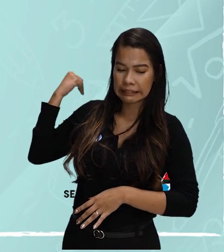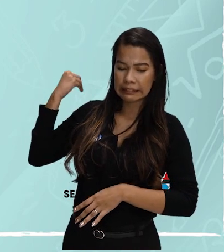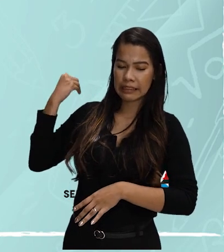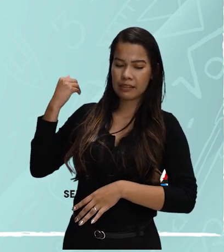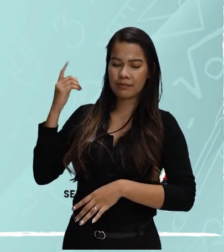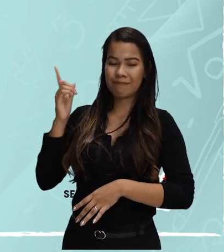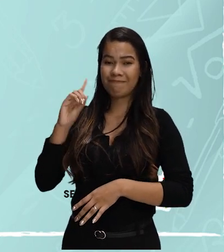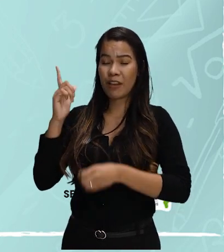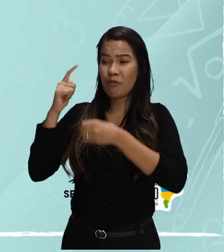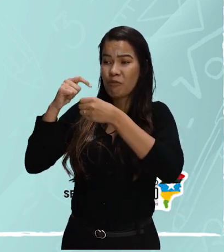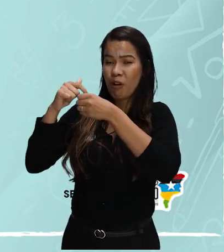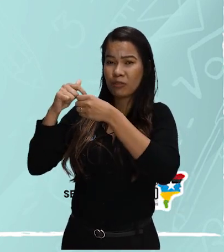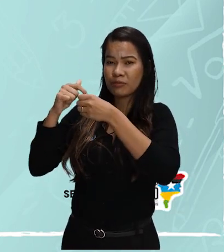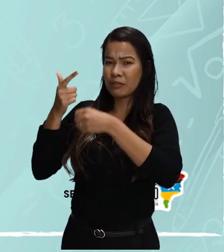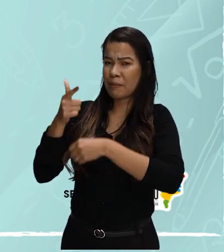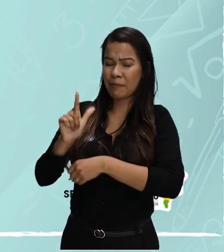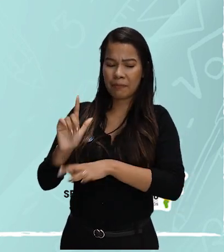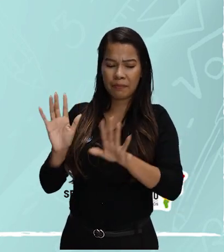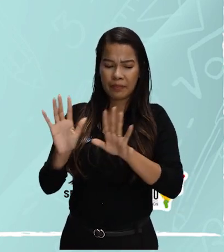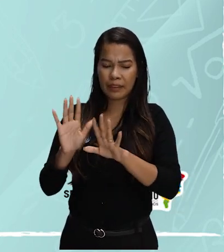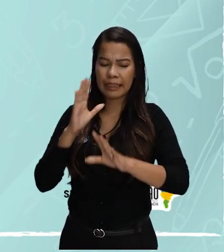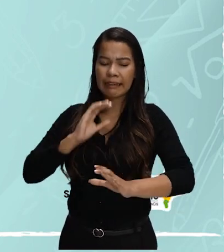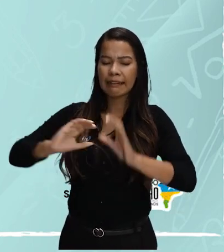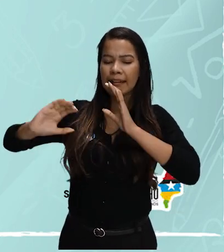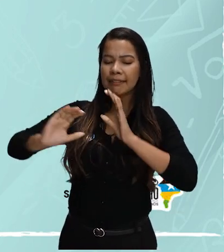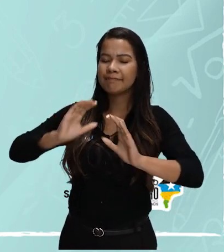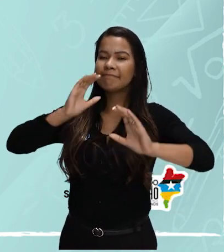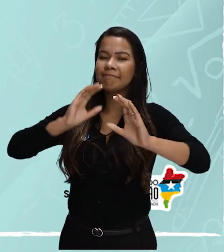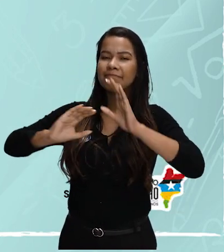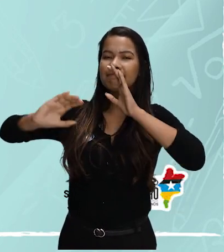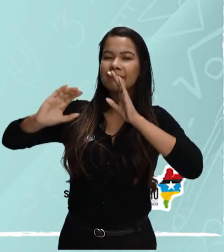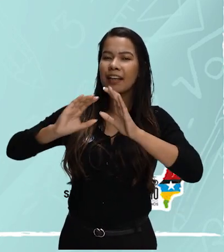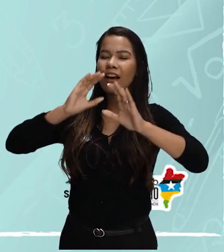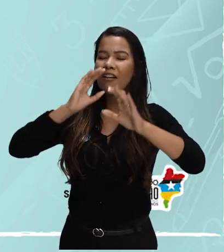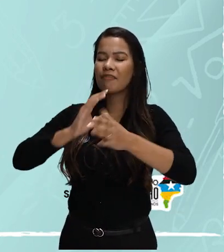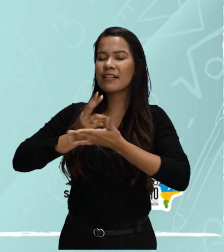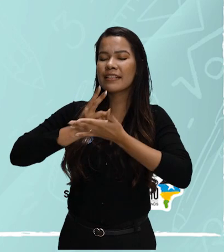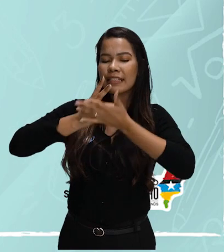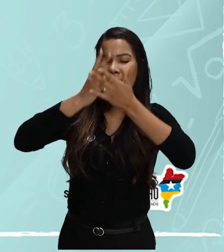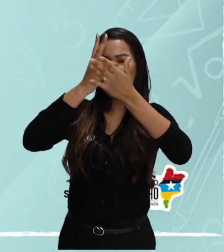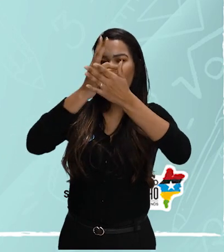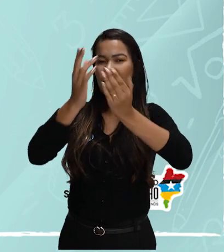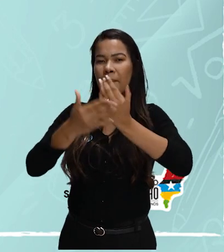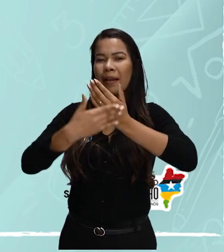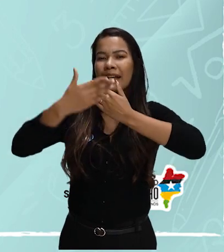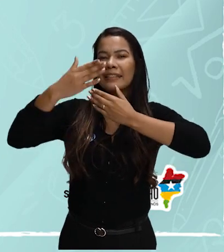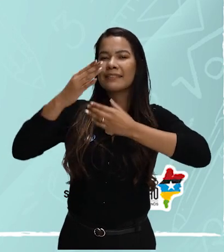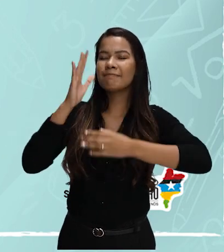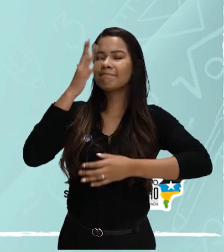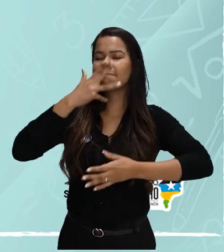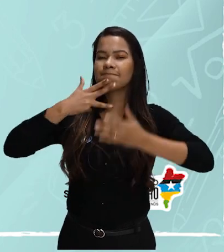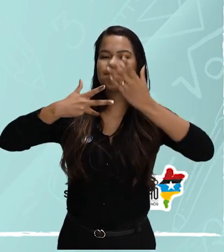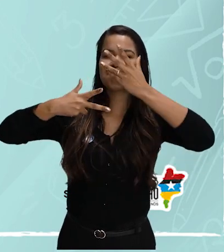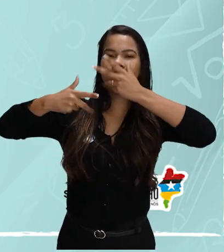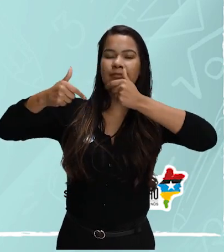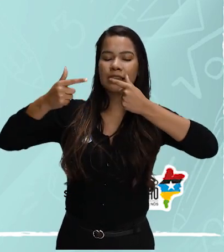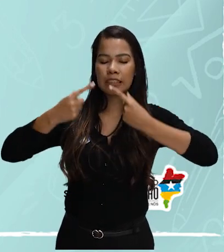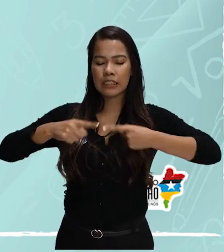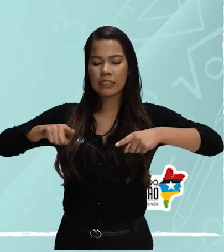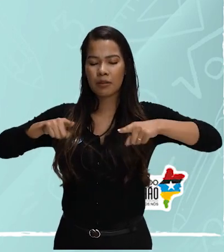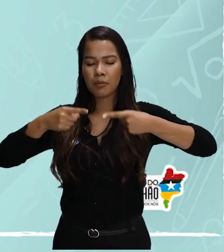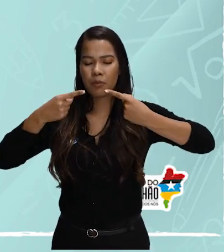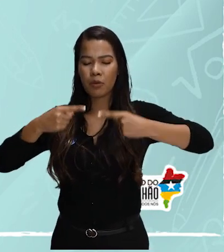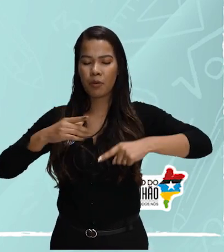mais. Cantava assim a toda hora as mais lindas modinhas do meu rio